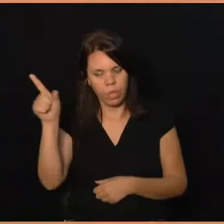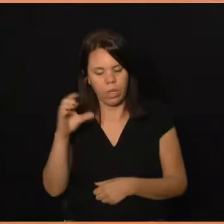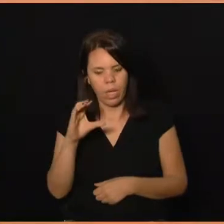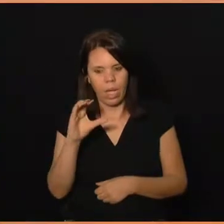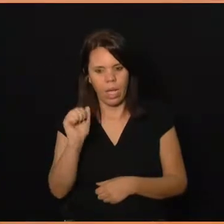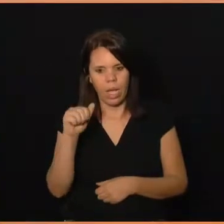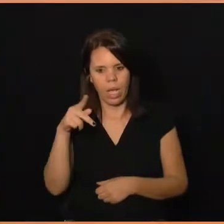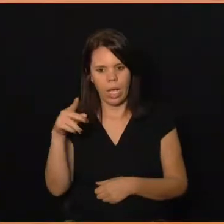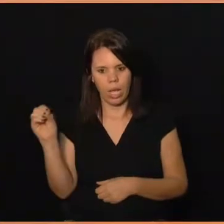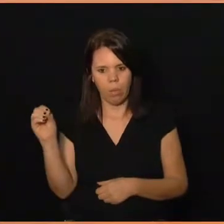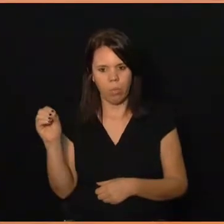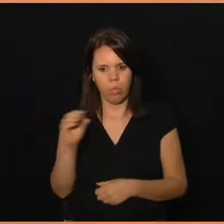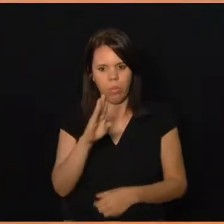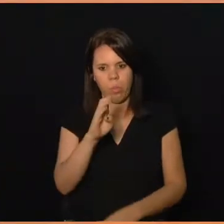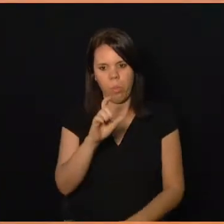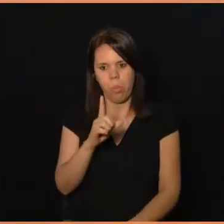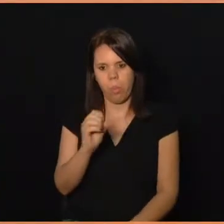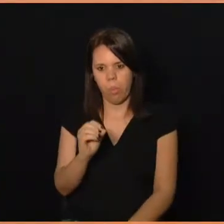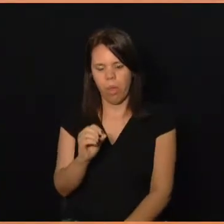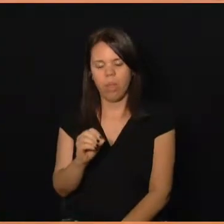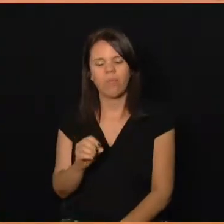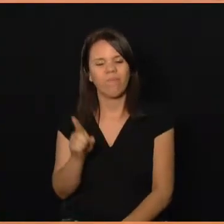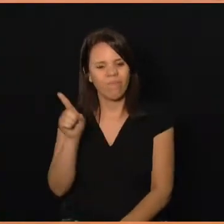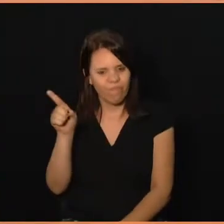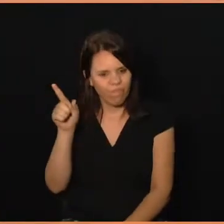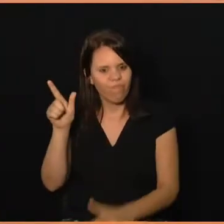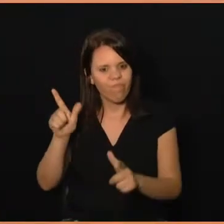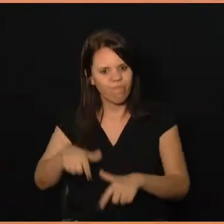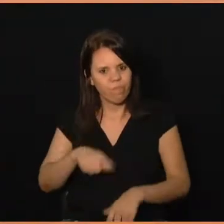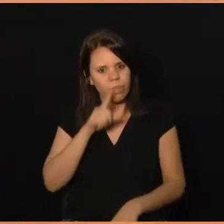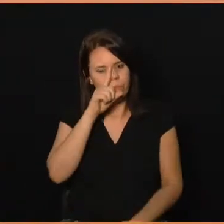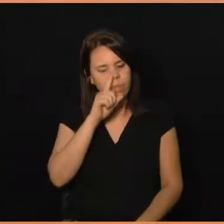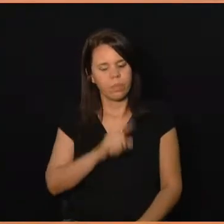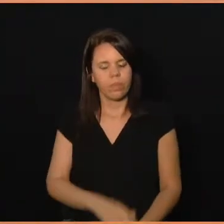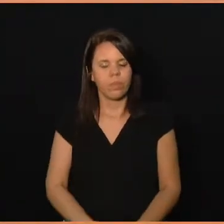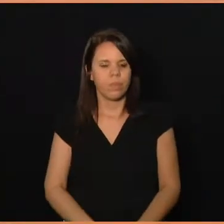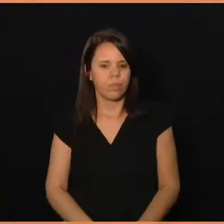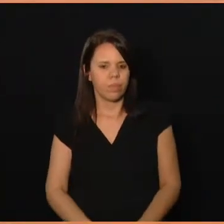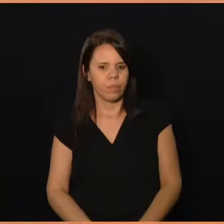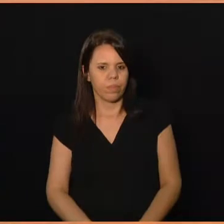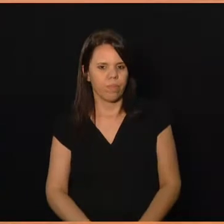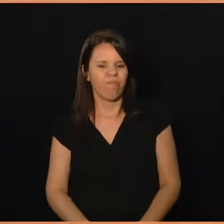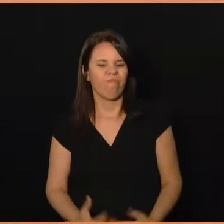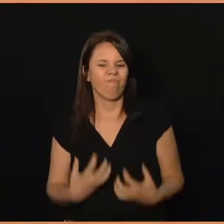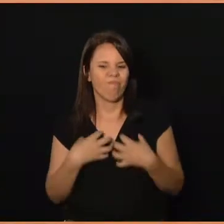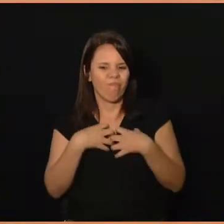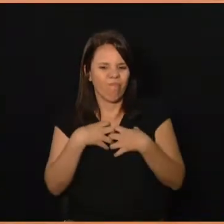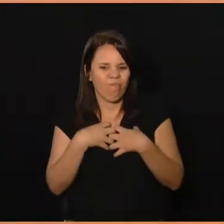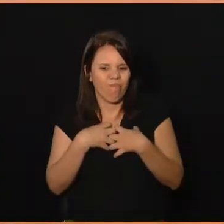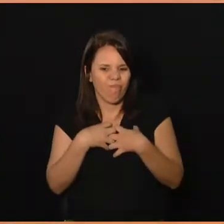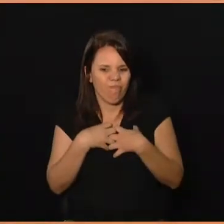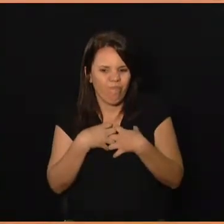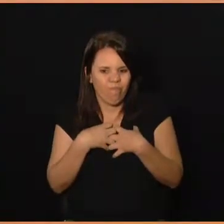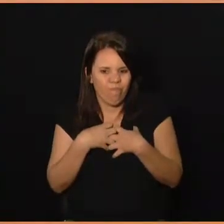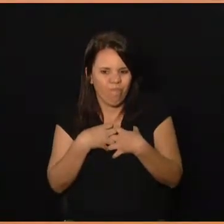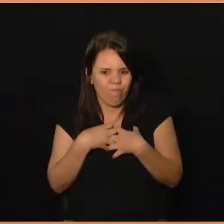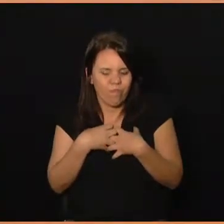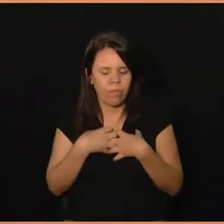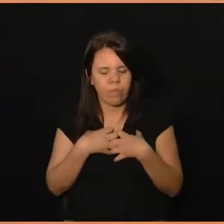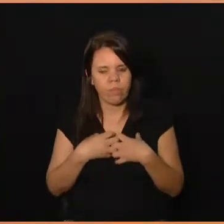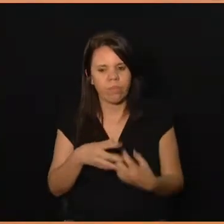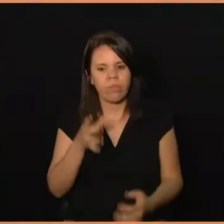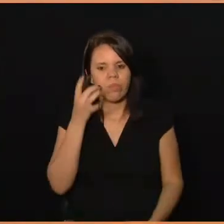Belo uma situação ali realmente que mexeu comigo, que foi a presença